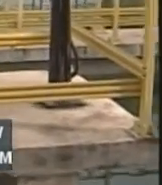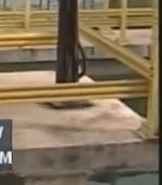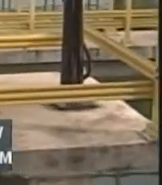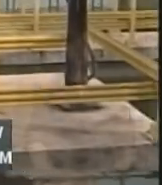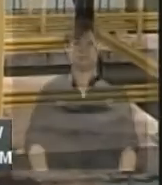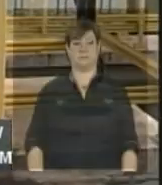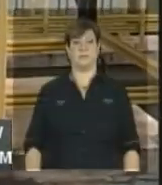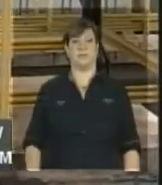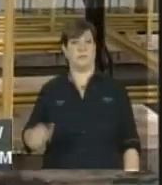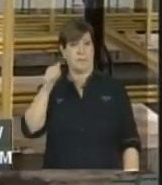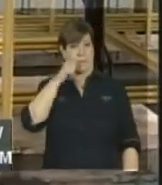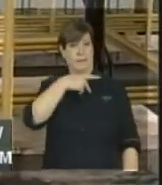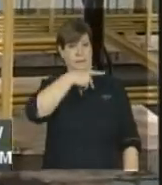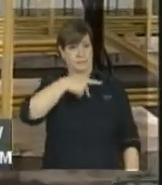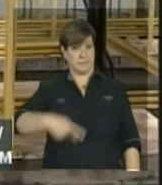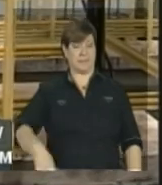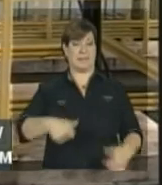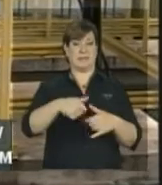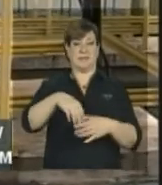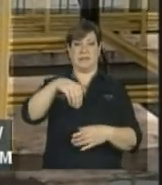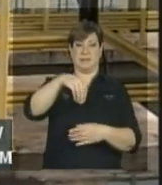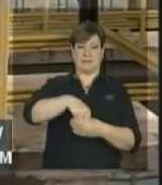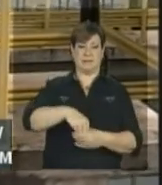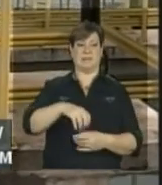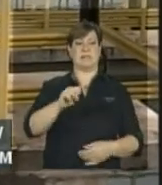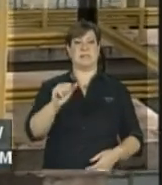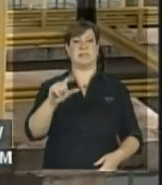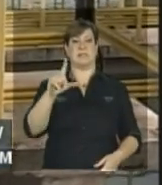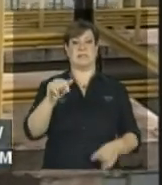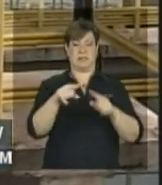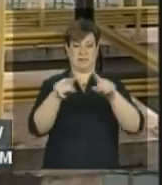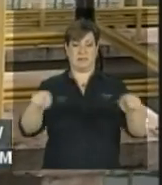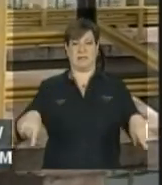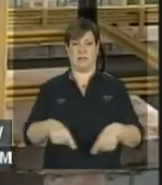A presidenta está lá dentro, na sala de comando.